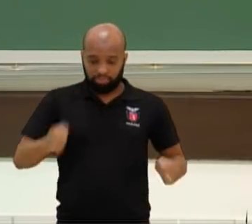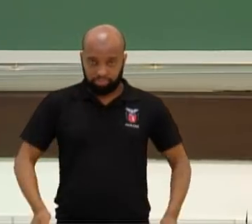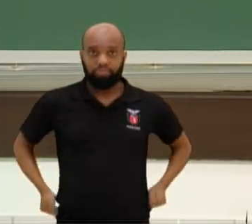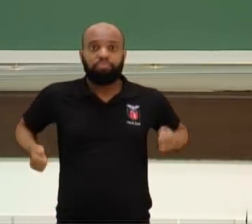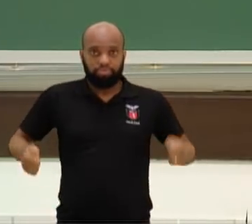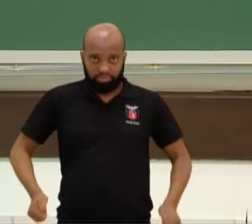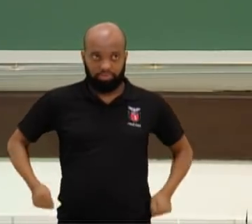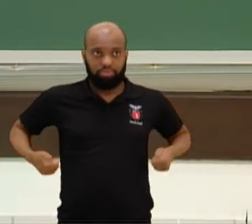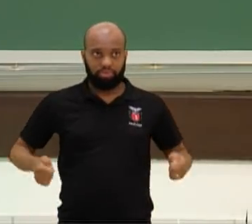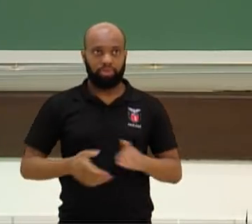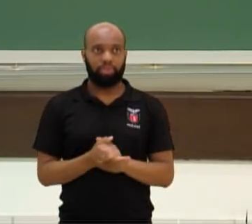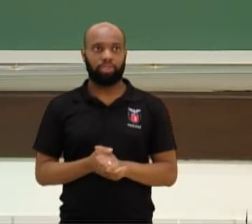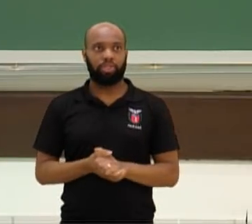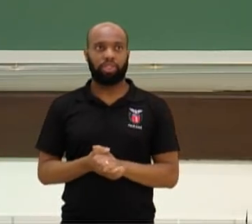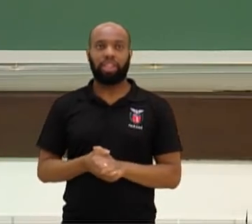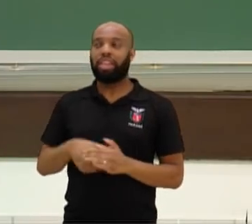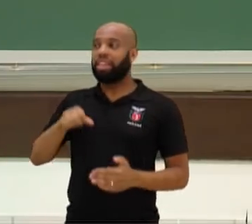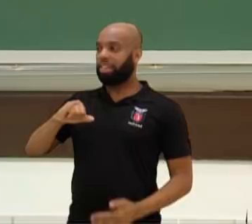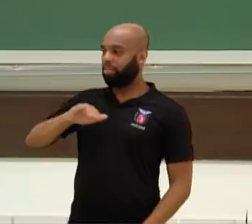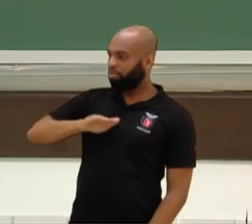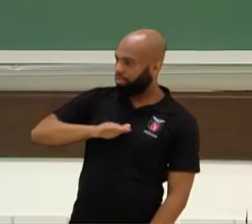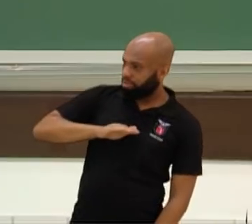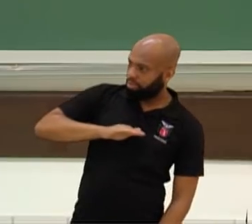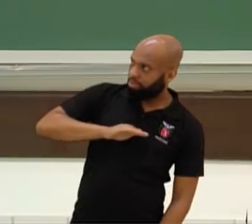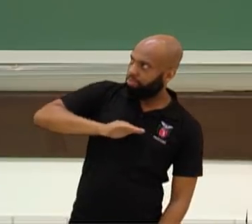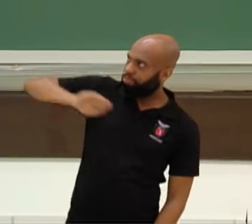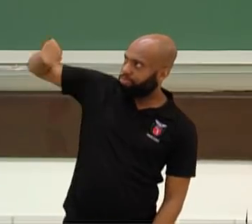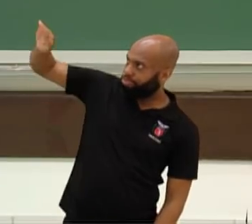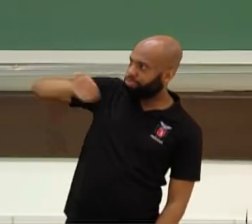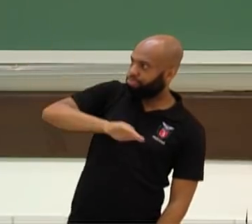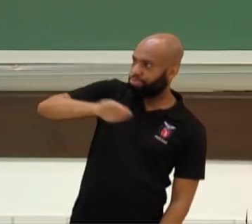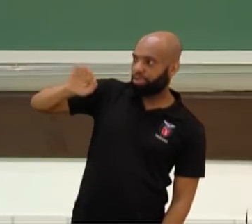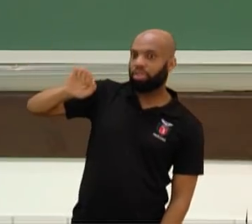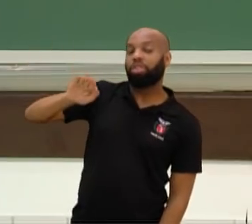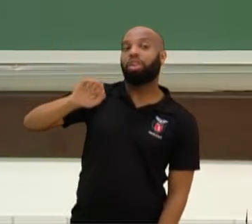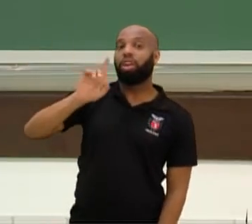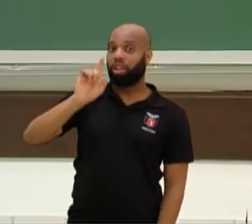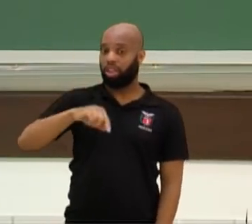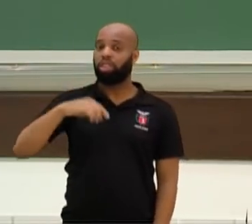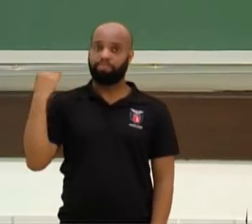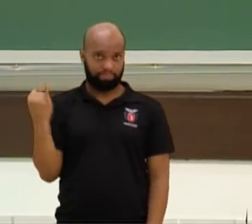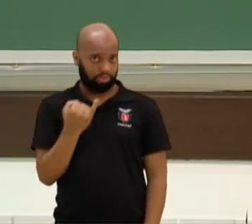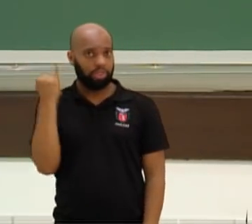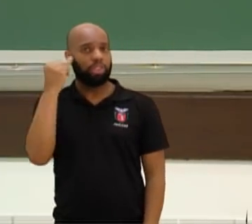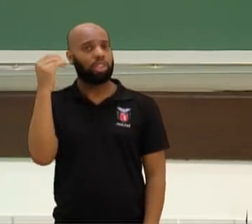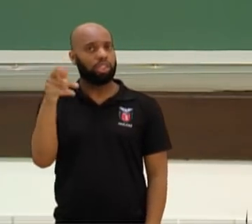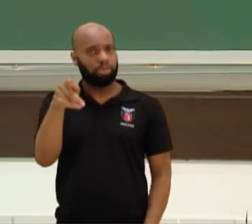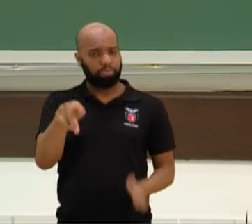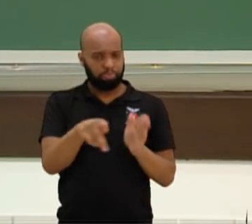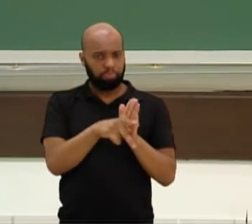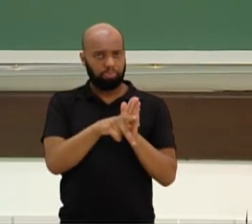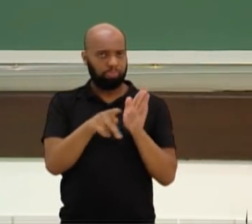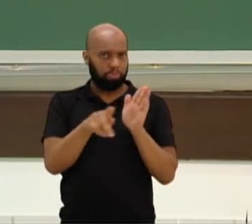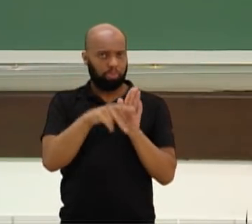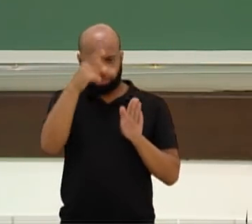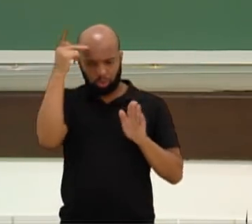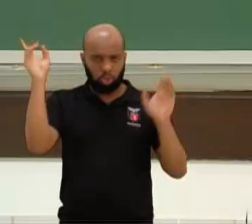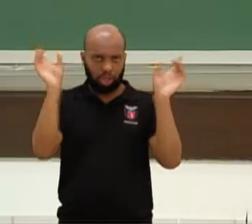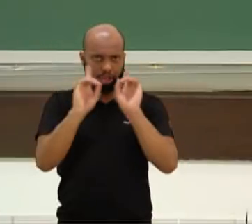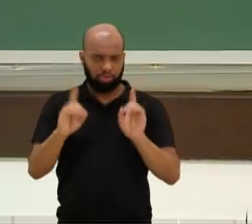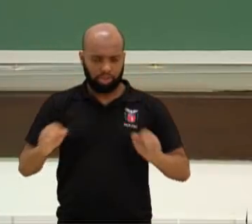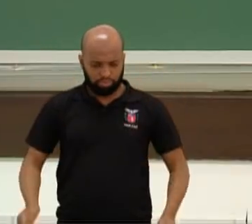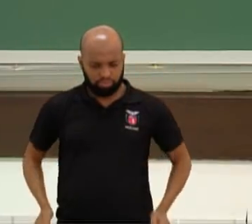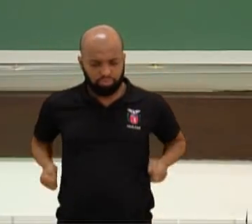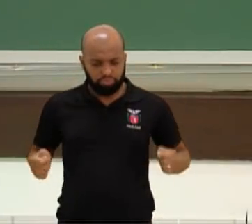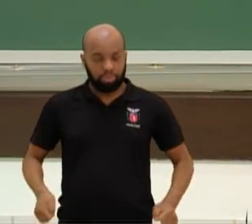rodas. Uma rampa é um instrumento fundamental para essa pessoa. Se essa rampa